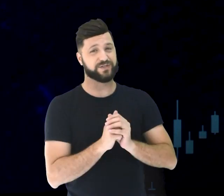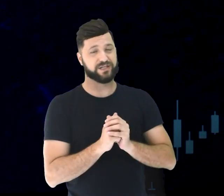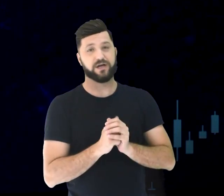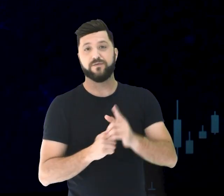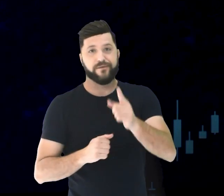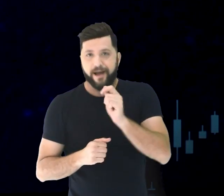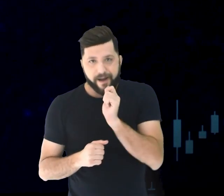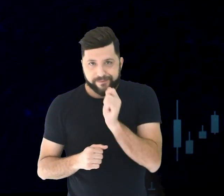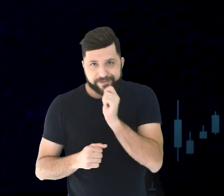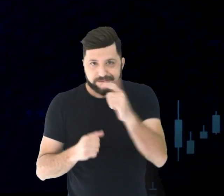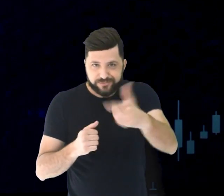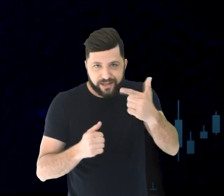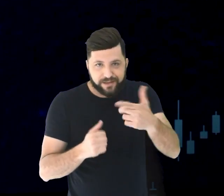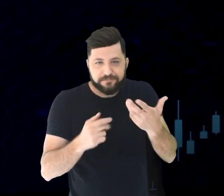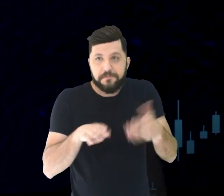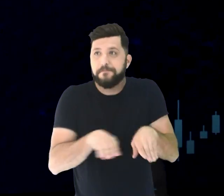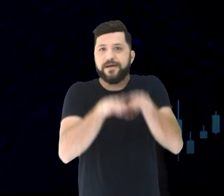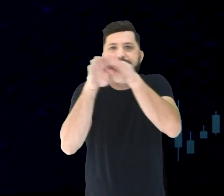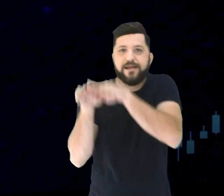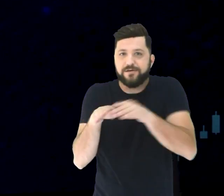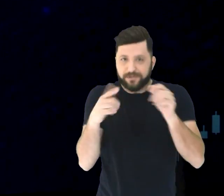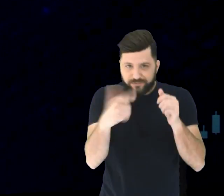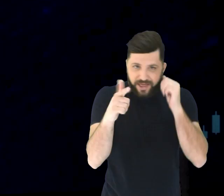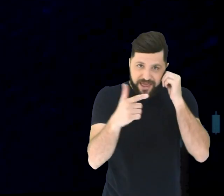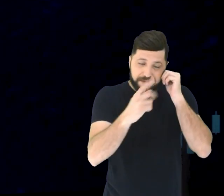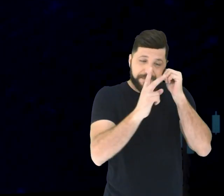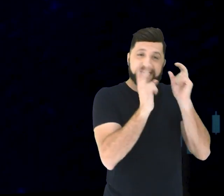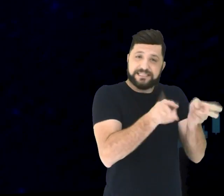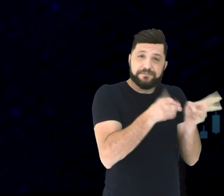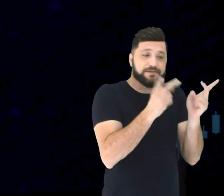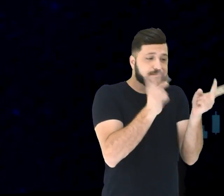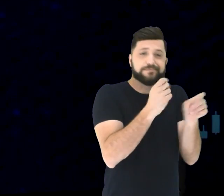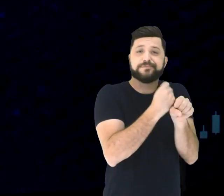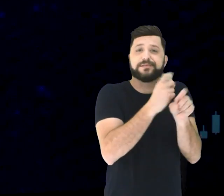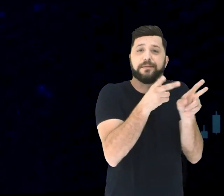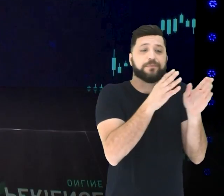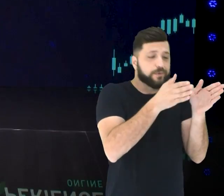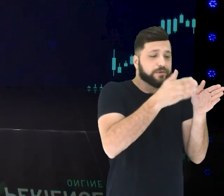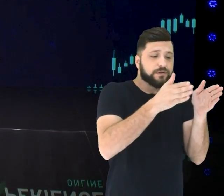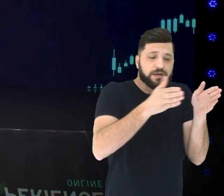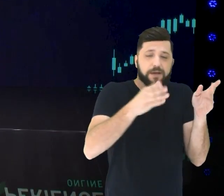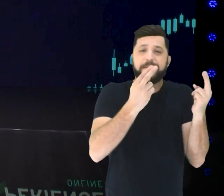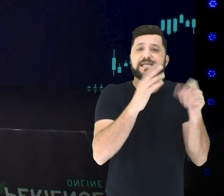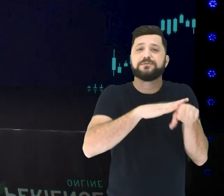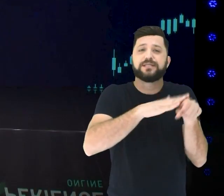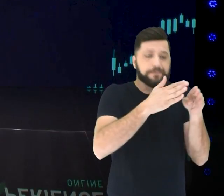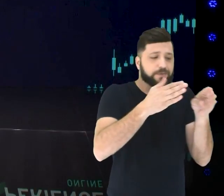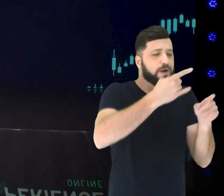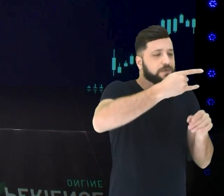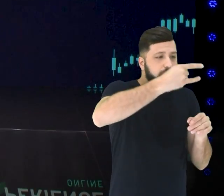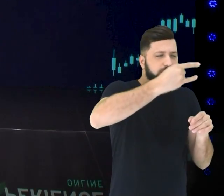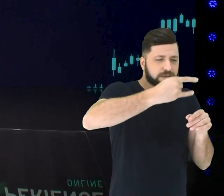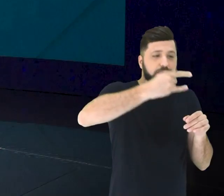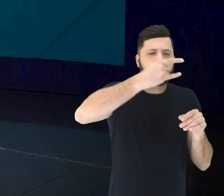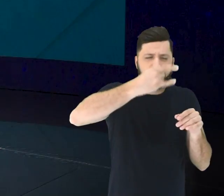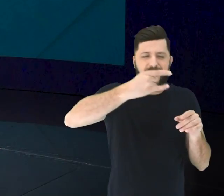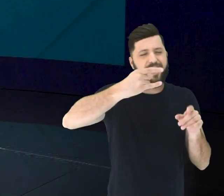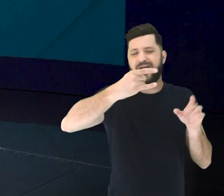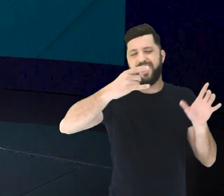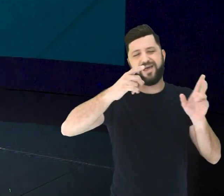você não tem construção de força você não tem deslocamento mercado tem que voltar para dentro da lateralização nota aqui comigo uma coisa eu